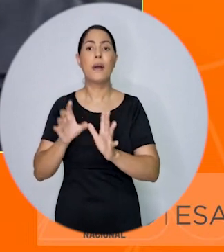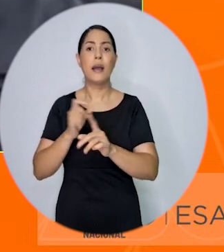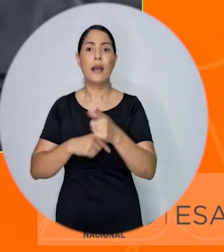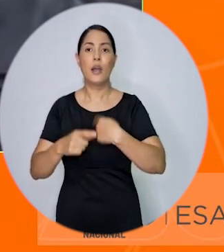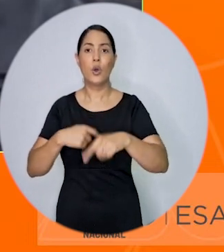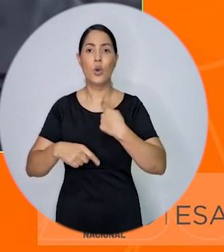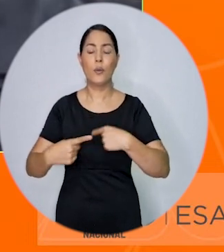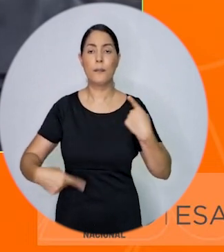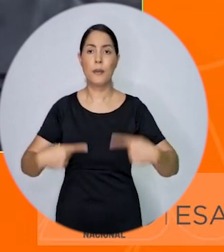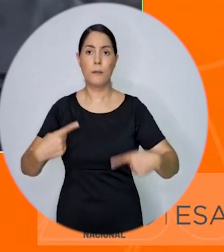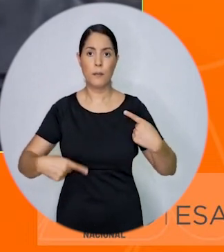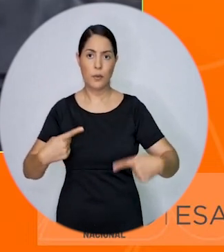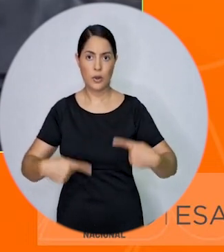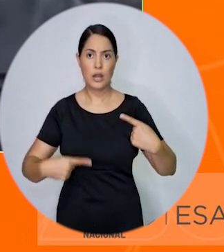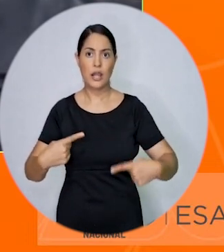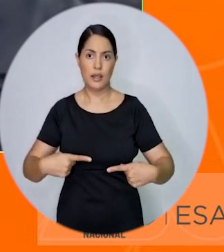punição.